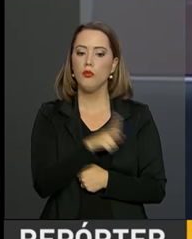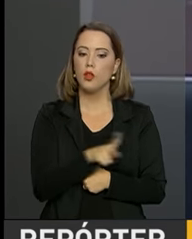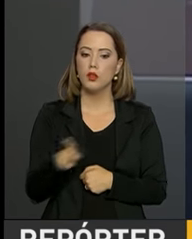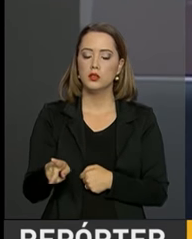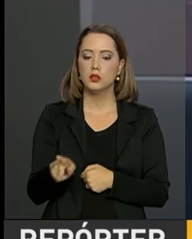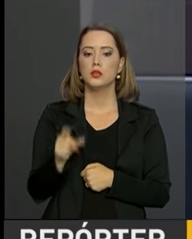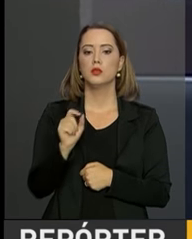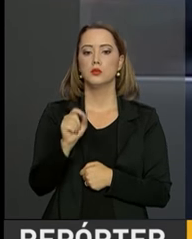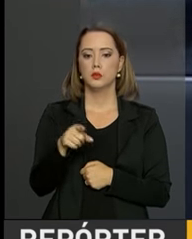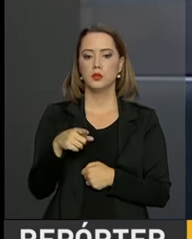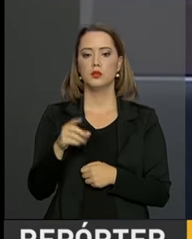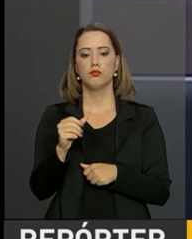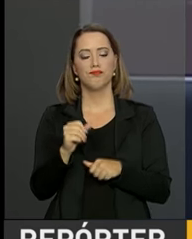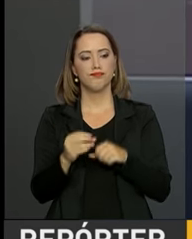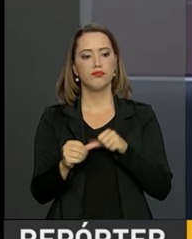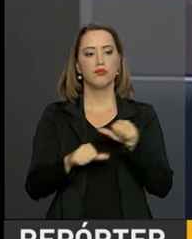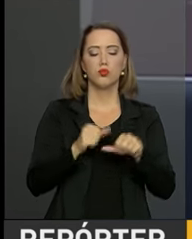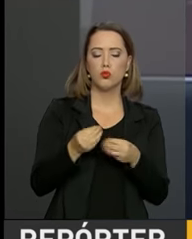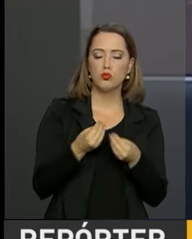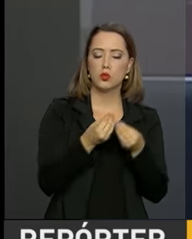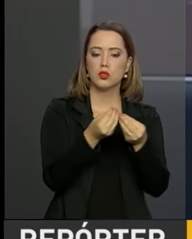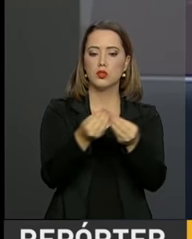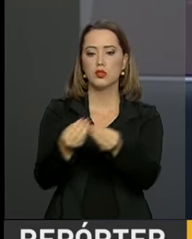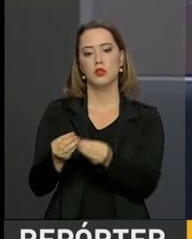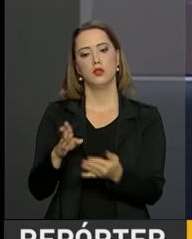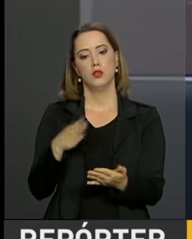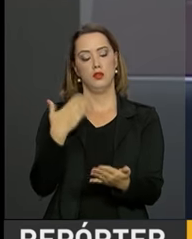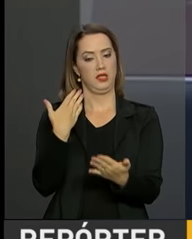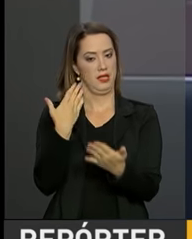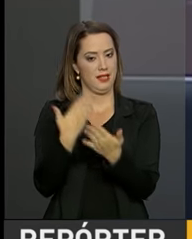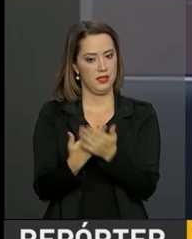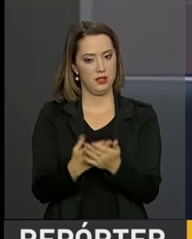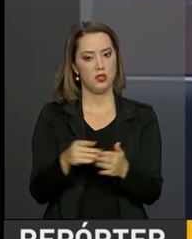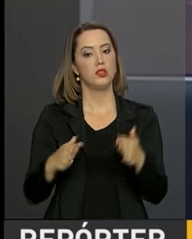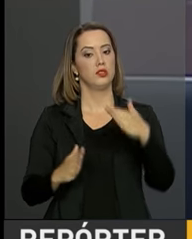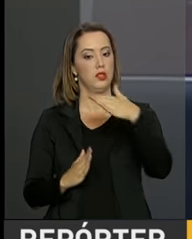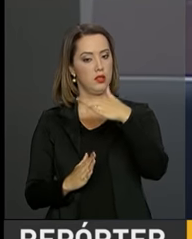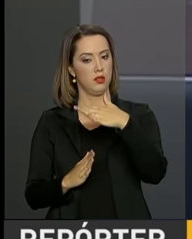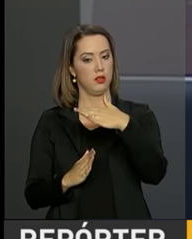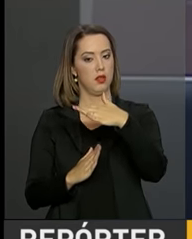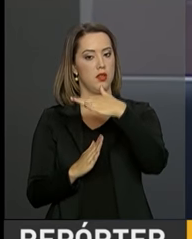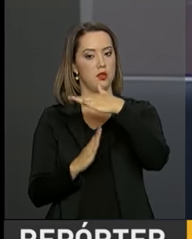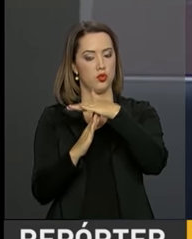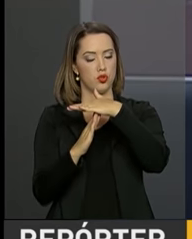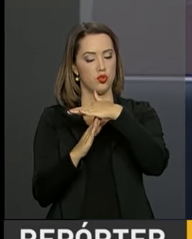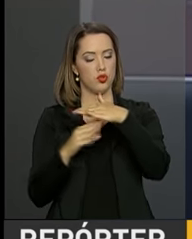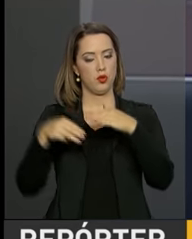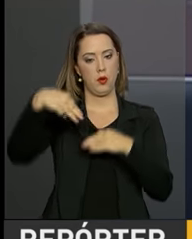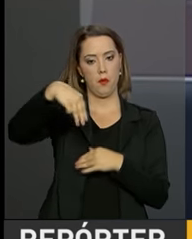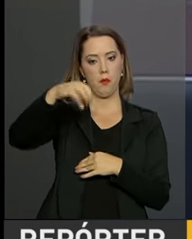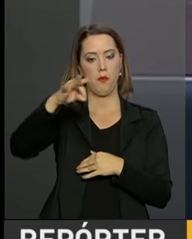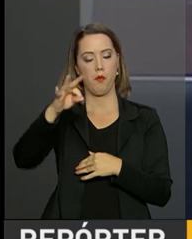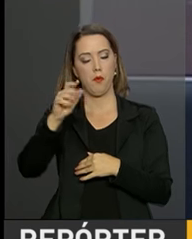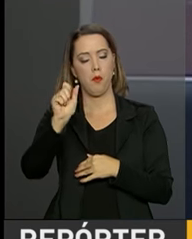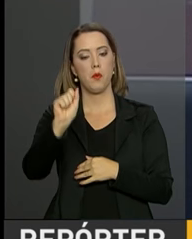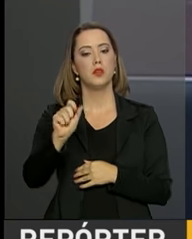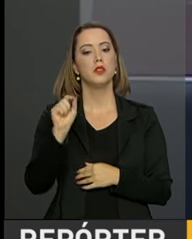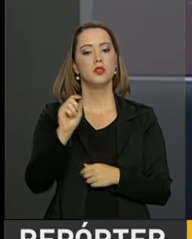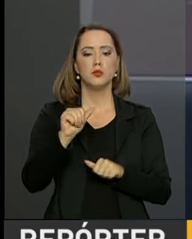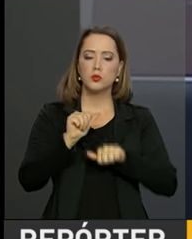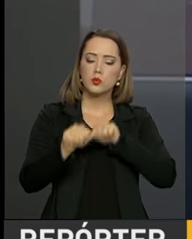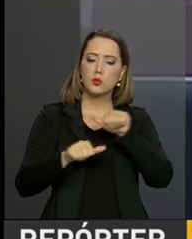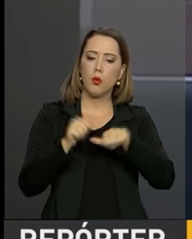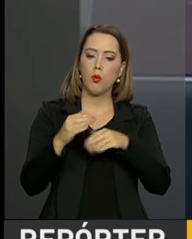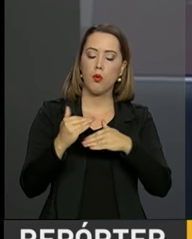mim depositada, atingindo a meta de inflação e assim contribuindo para a recuperação do crescimento econômico